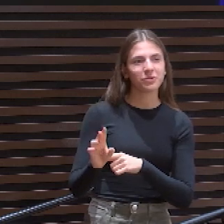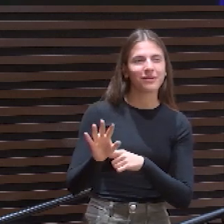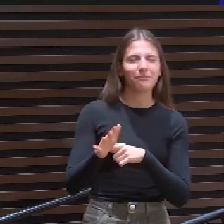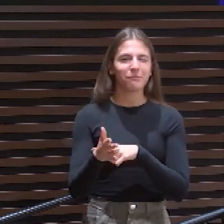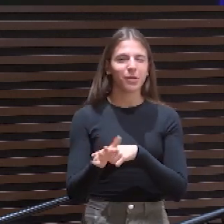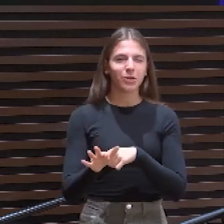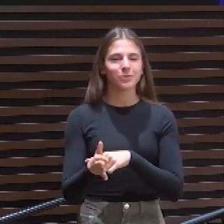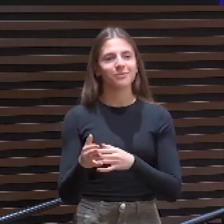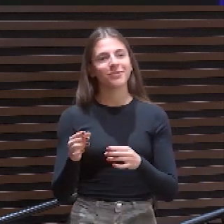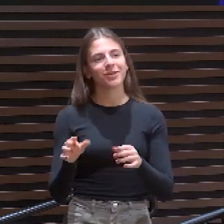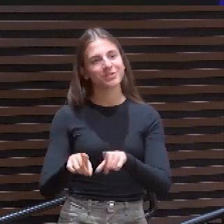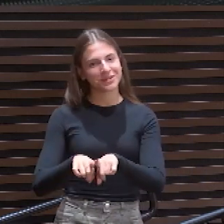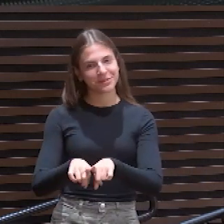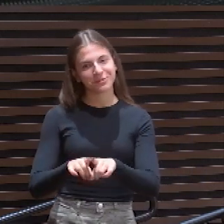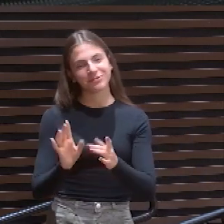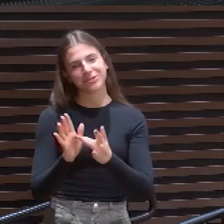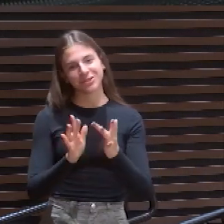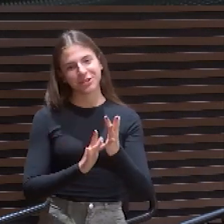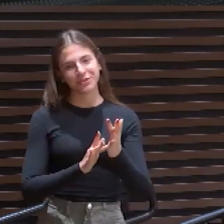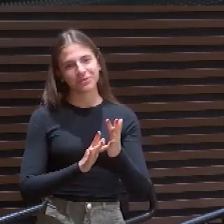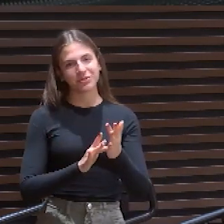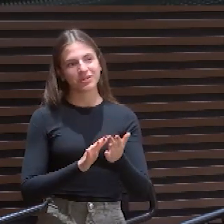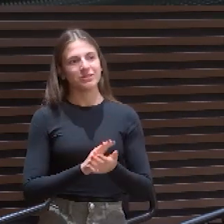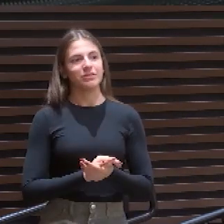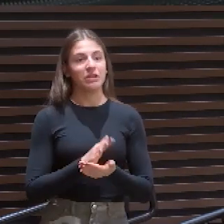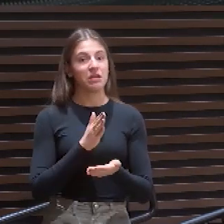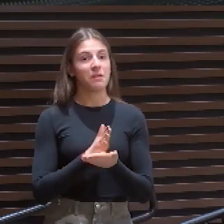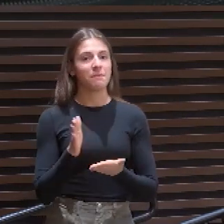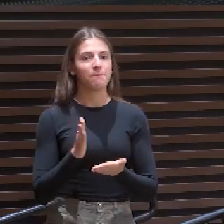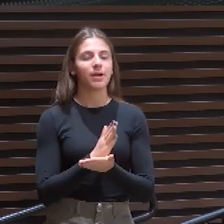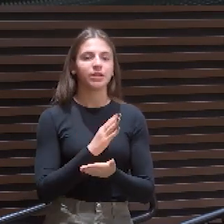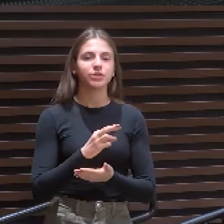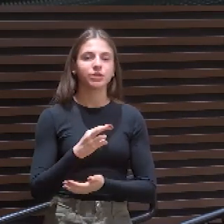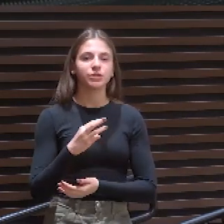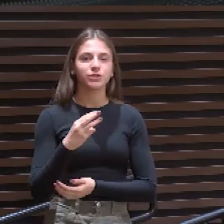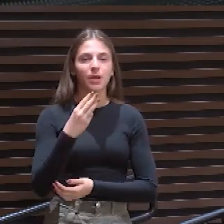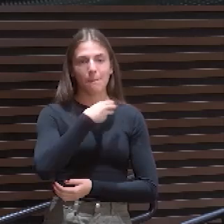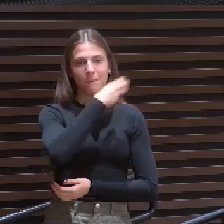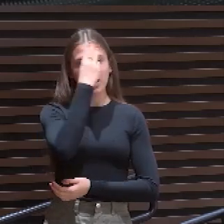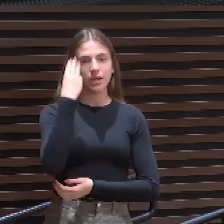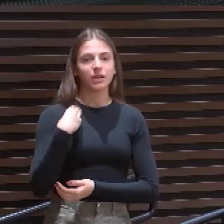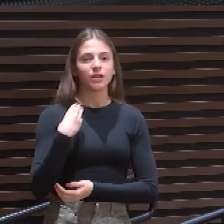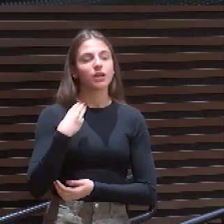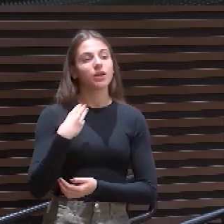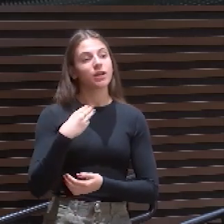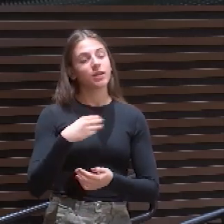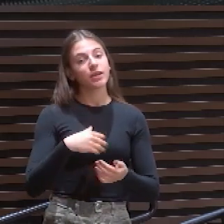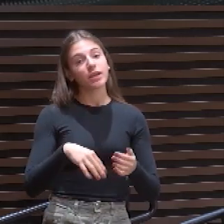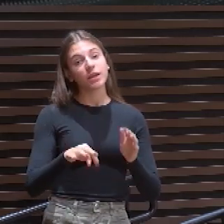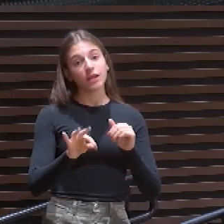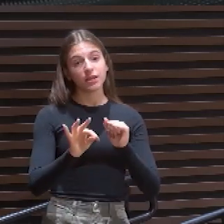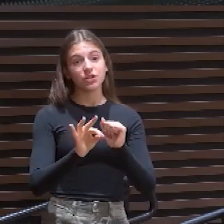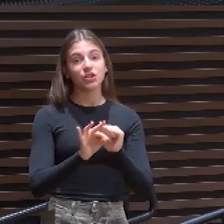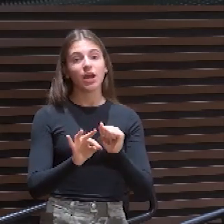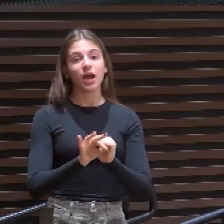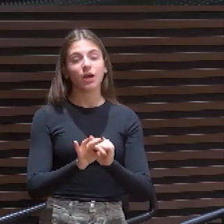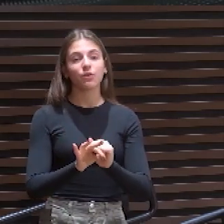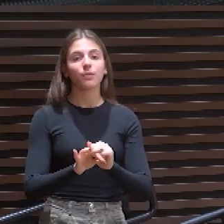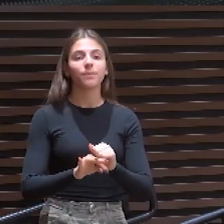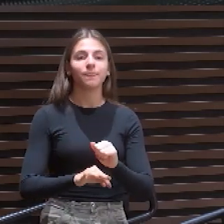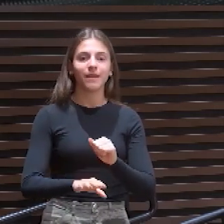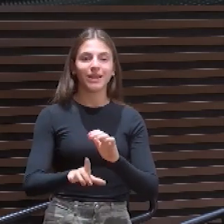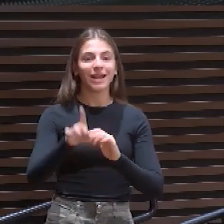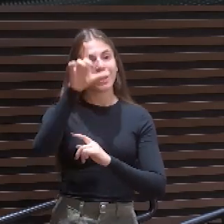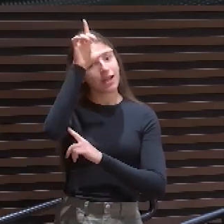né? Por parte de Maria. E Tiago era líder da igreja em